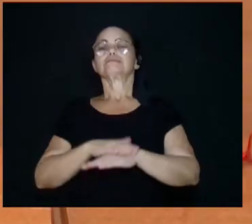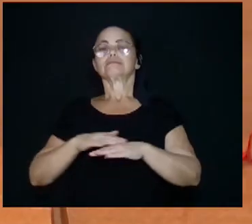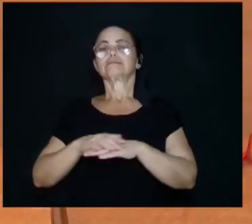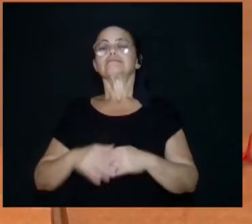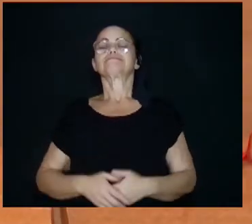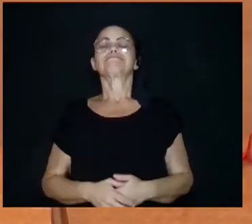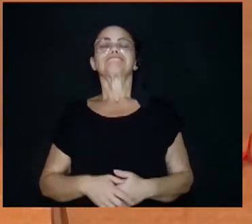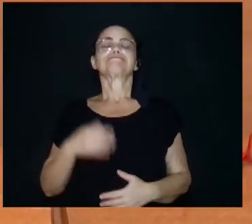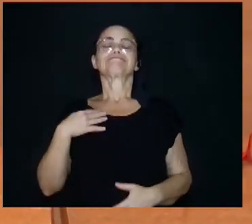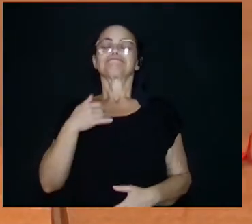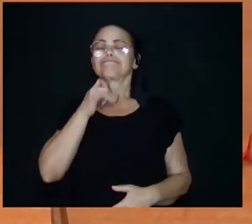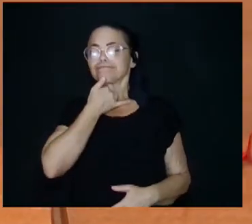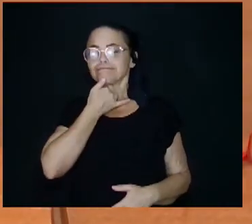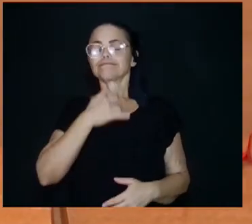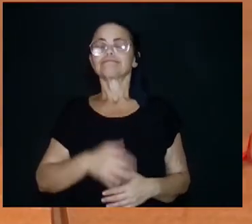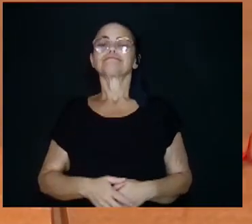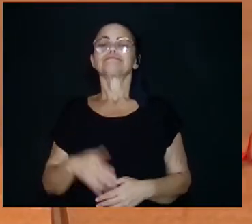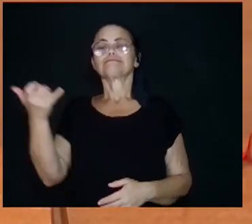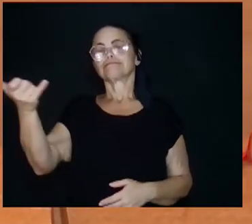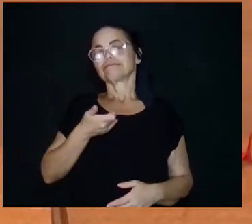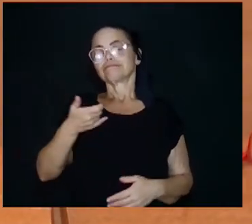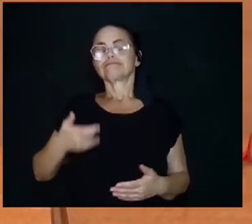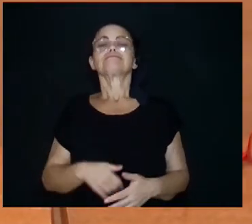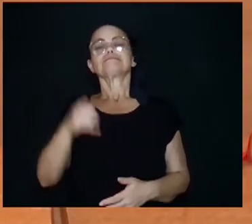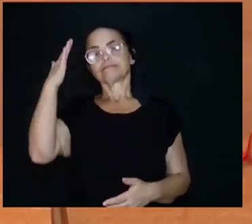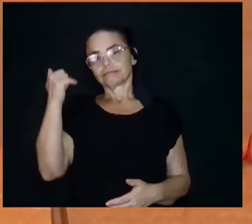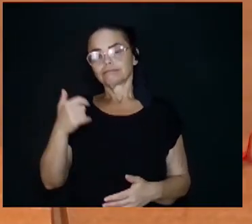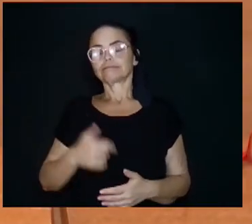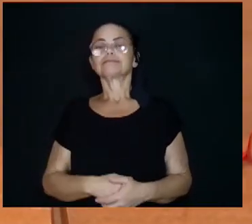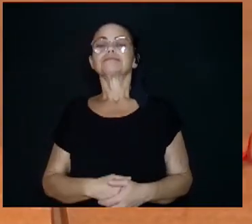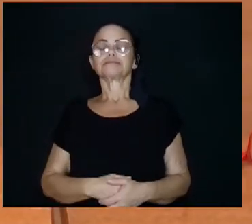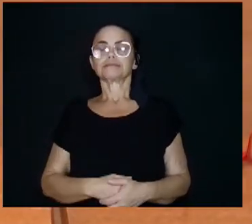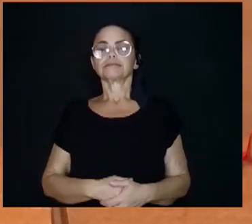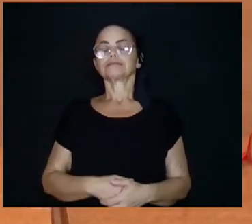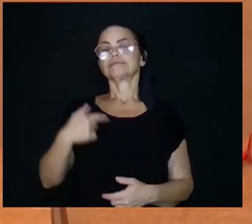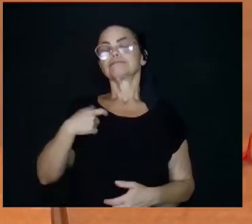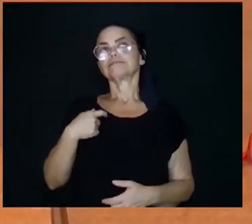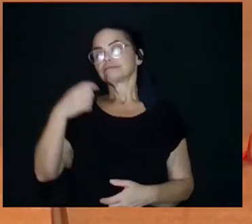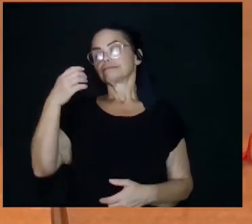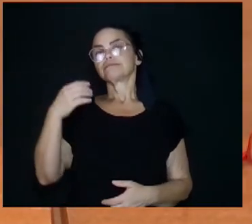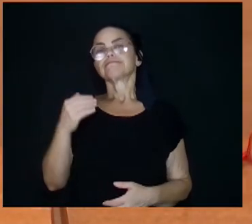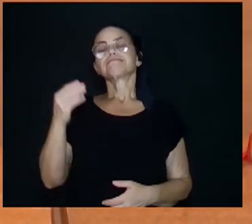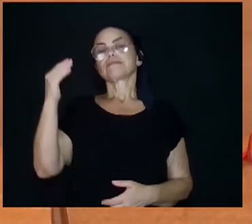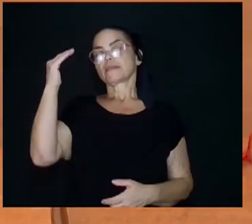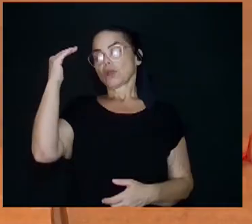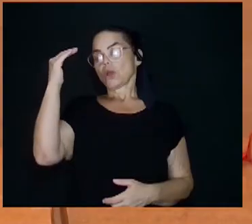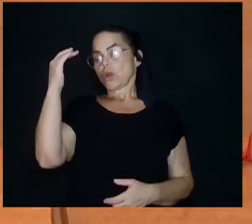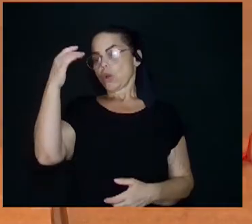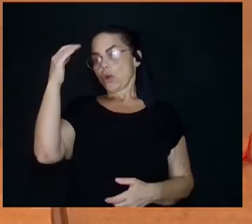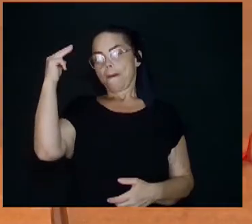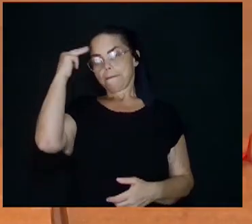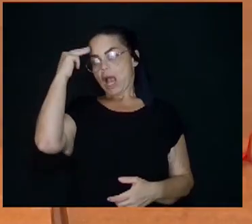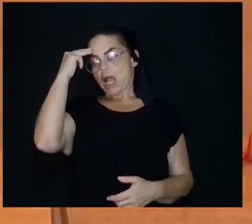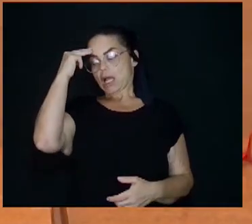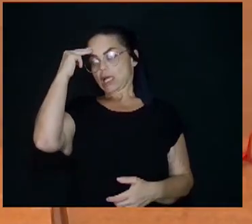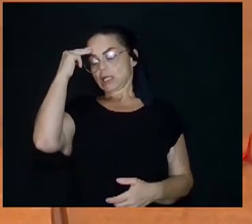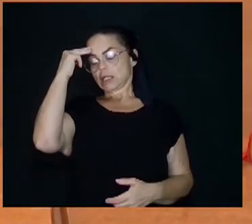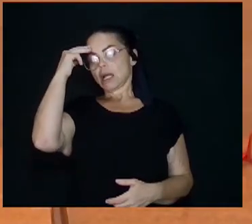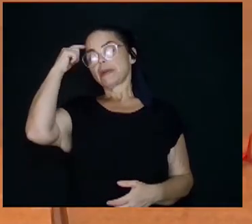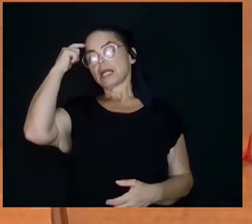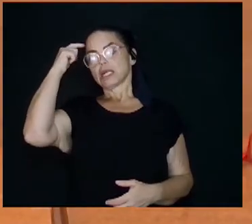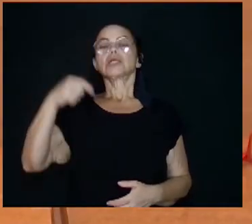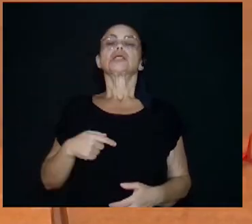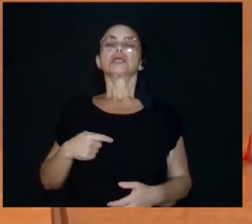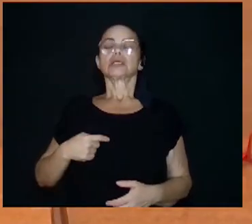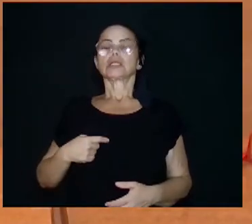essa notícia, mas a gente sabe que a cabeça dele tá assim aqui agora, e isso hoje